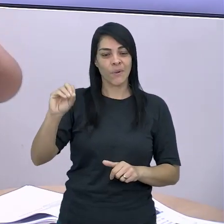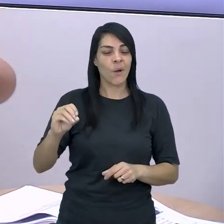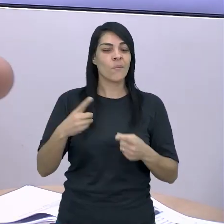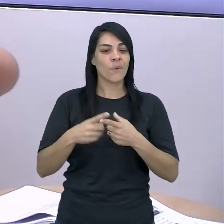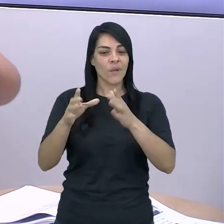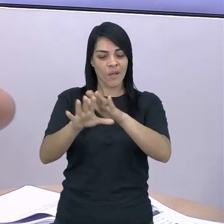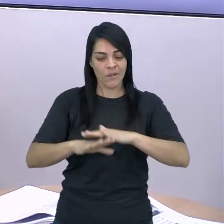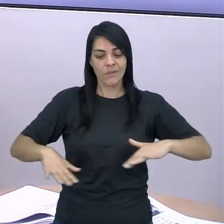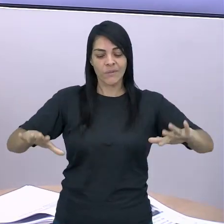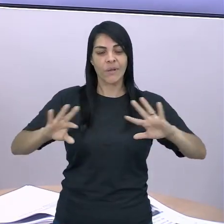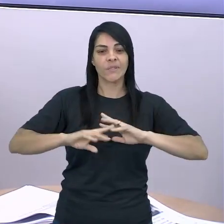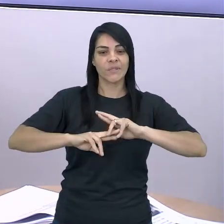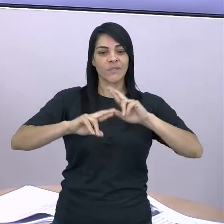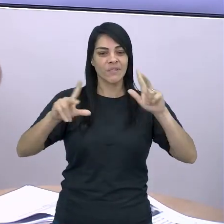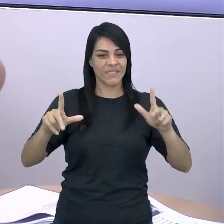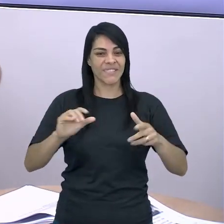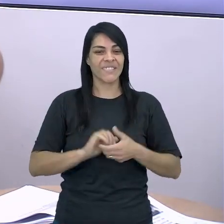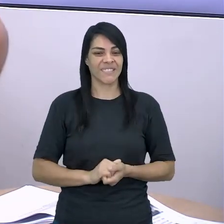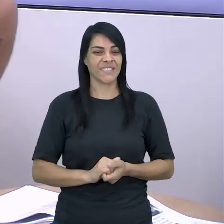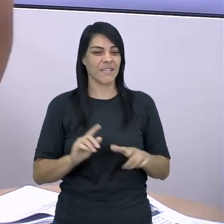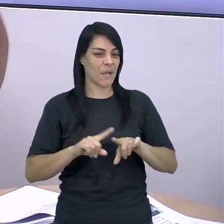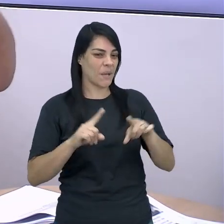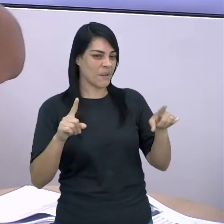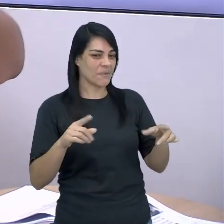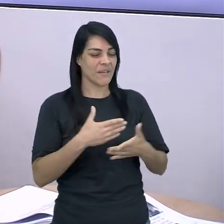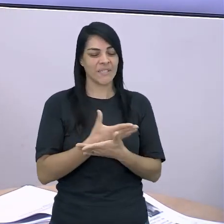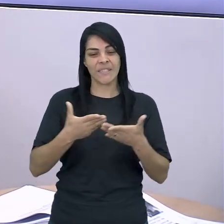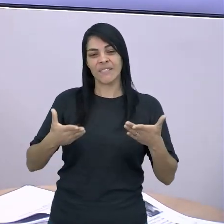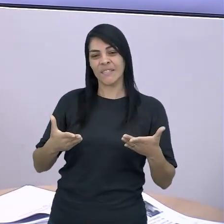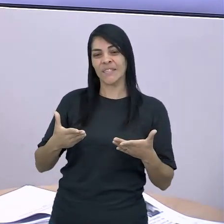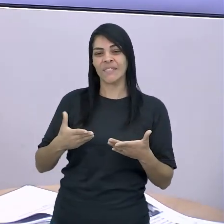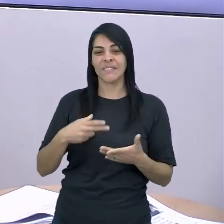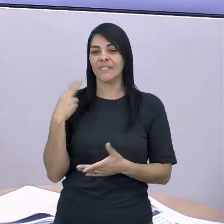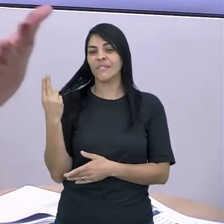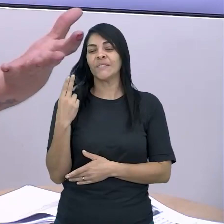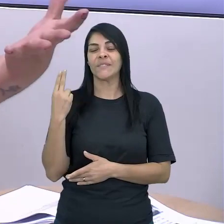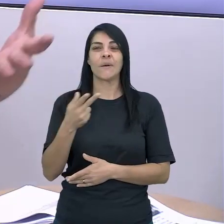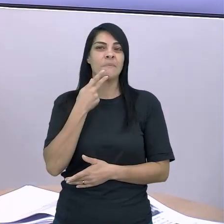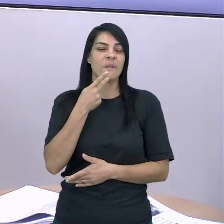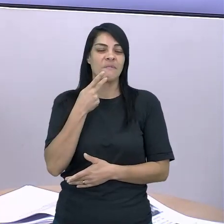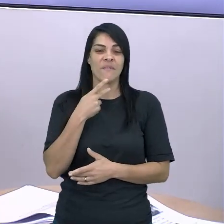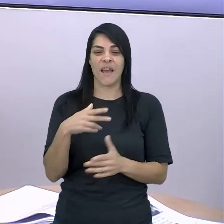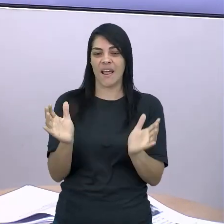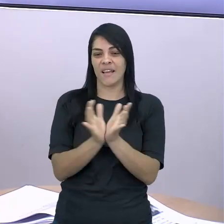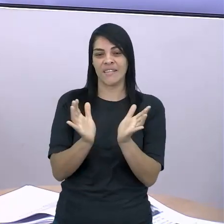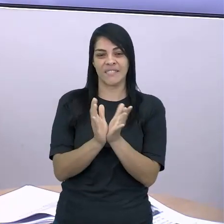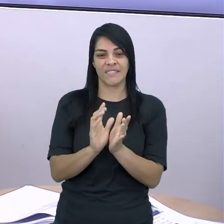universo diferente. Então, aqui eu não consigo chamar essa galera